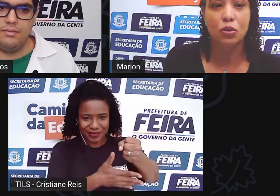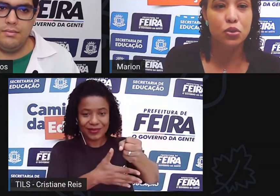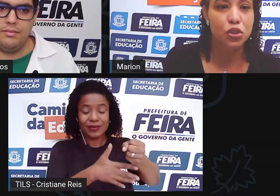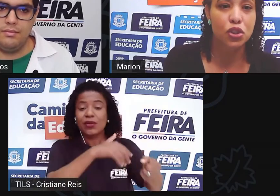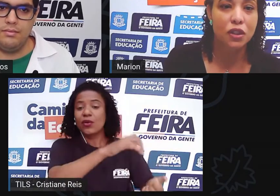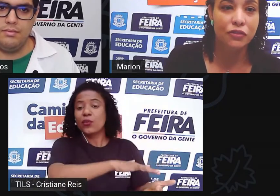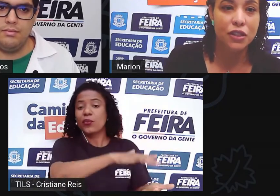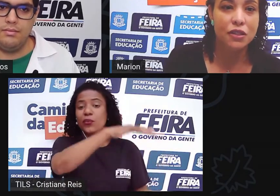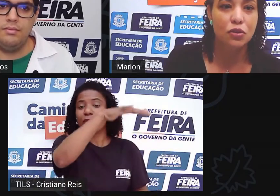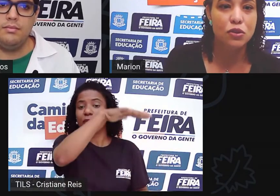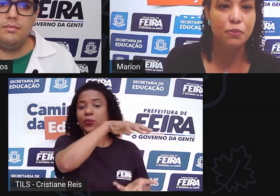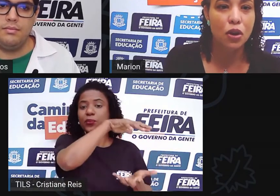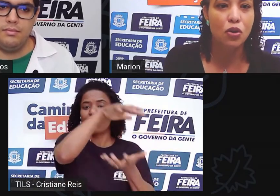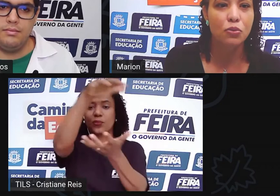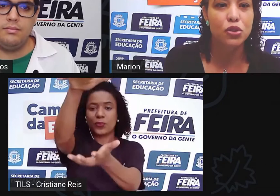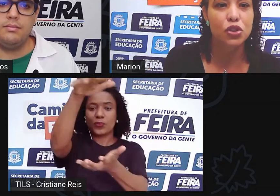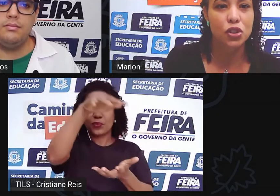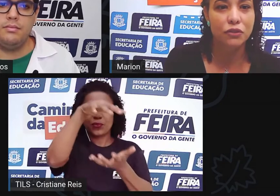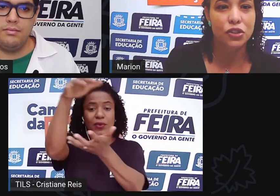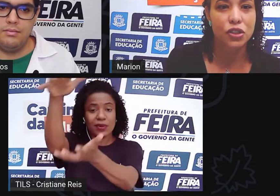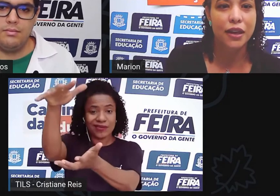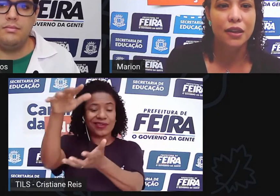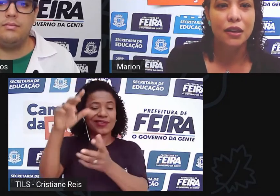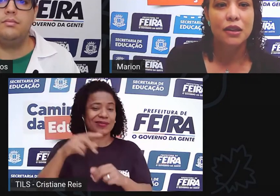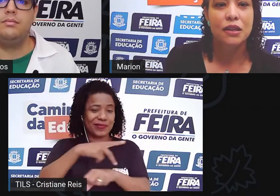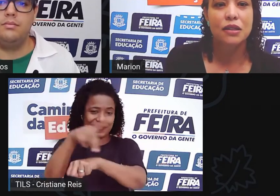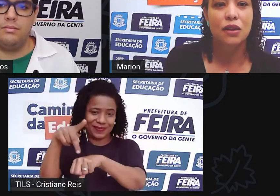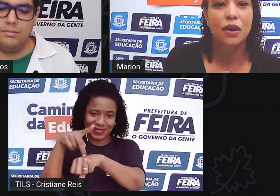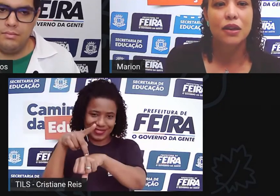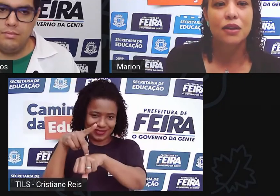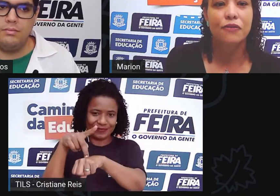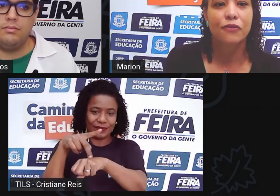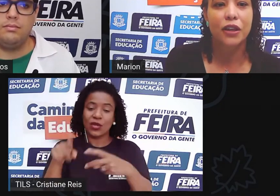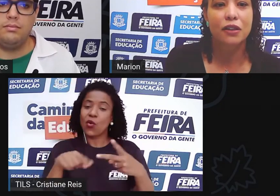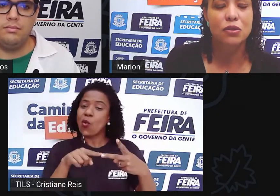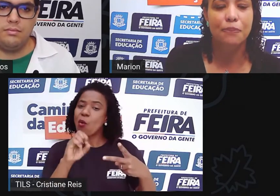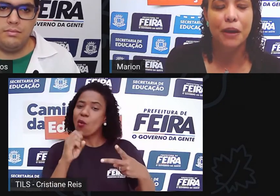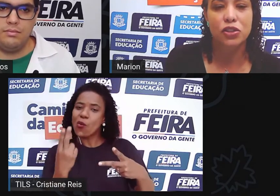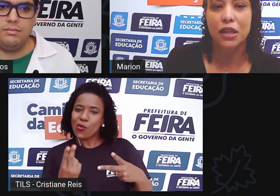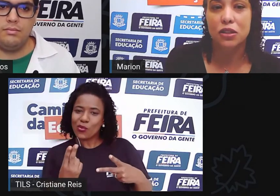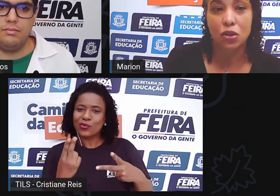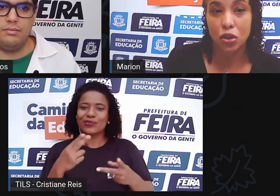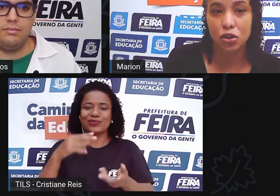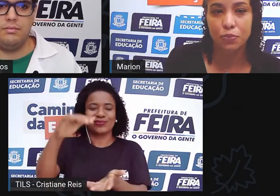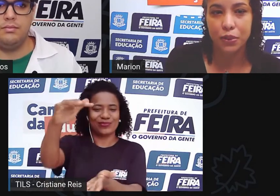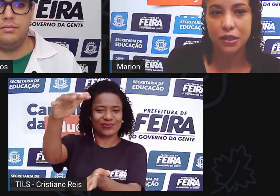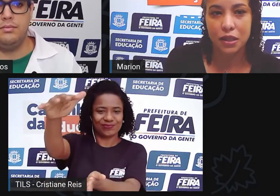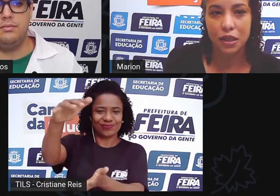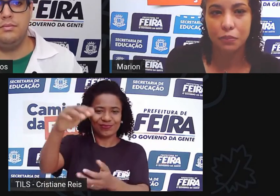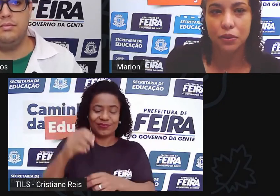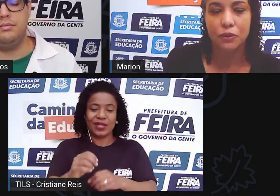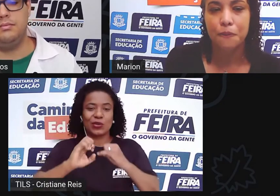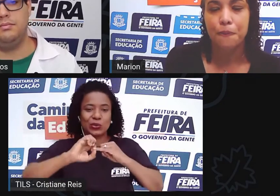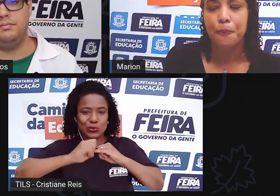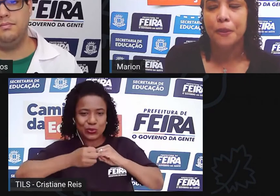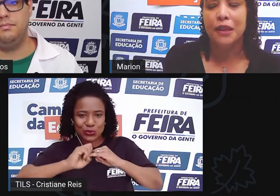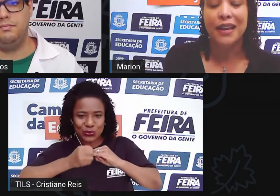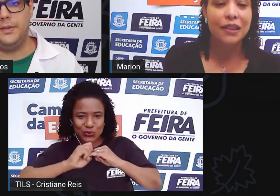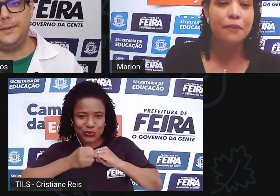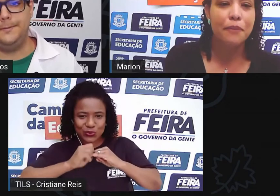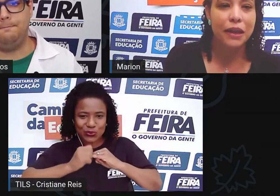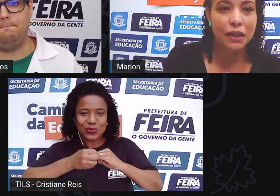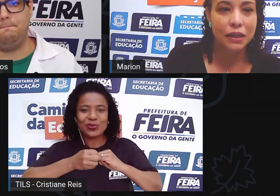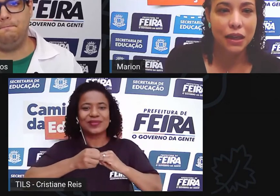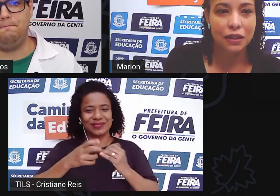produzir combustíveis, que são os biocombustíveis, né, que são aí feitos a partir da soja, por exemplo.